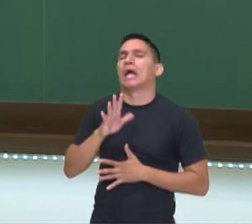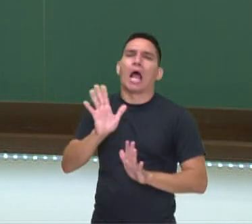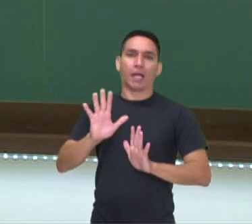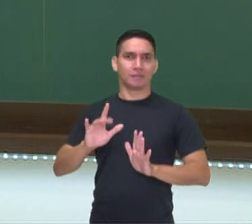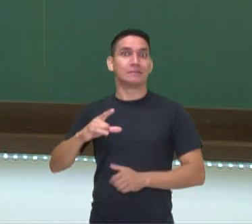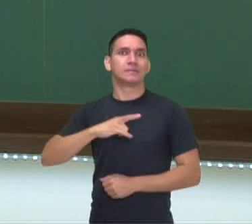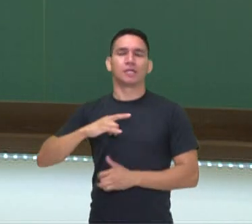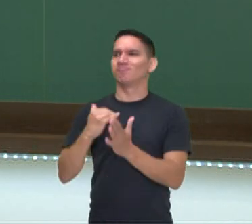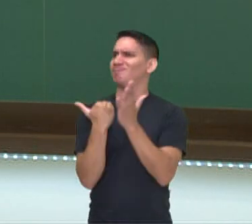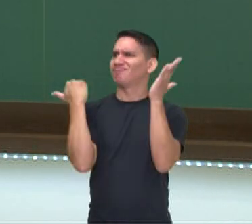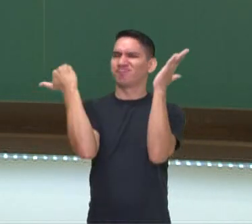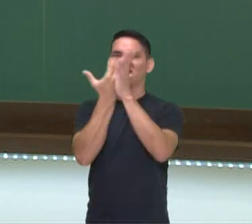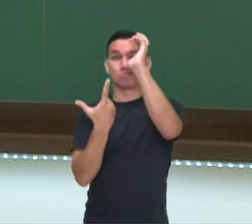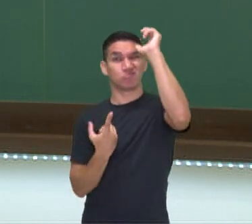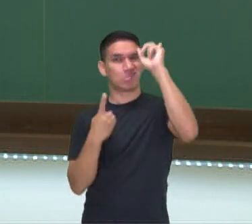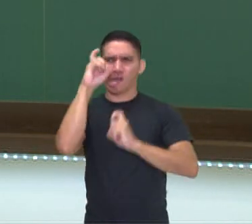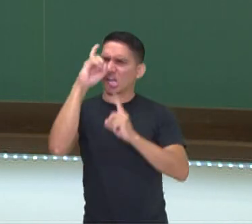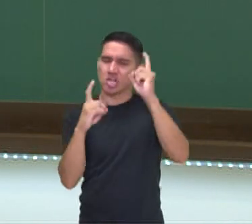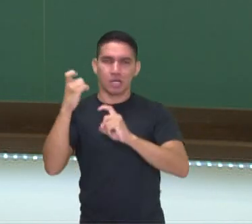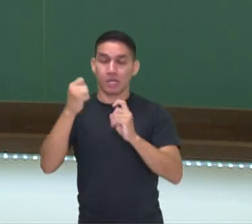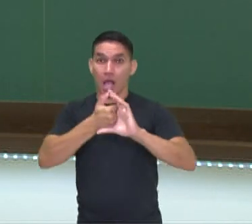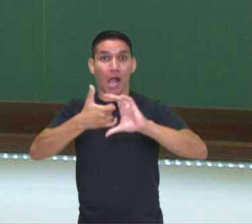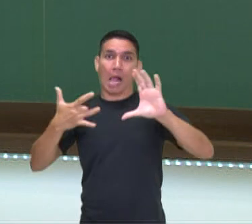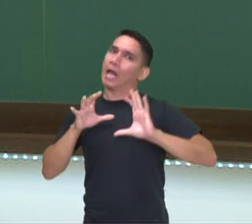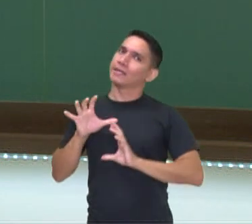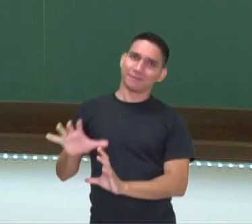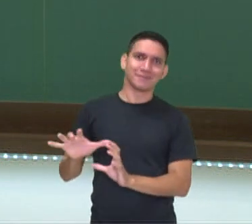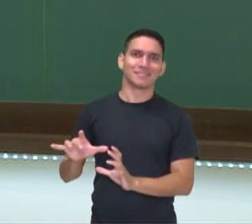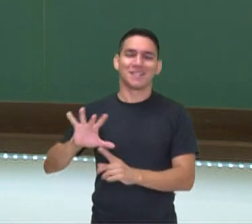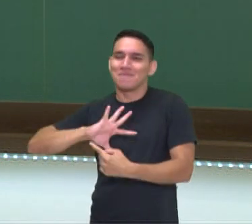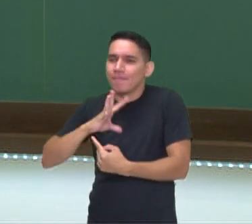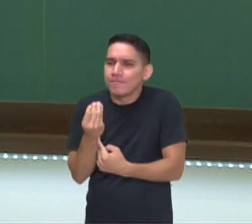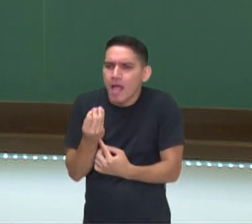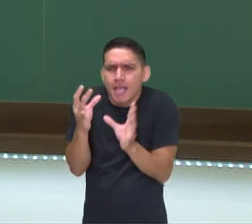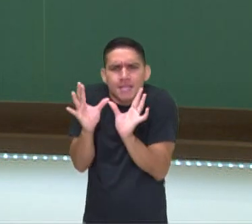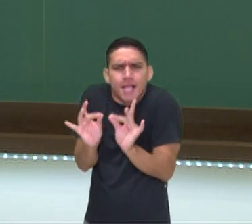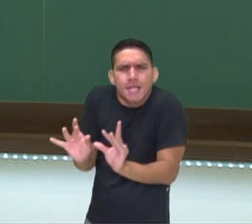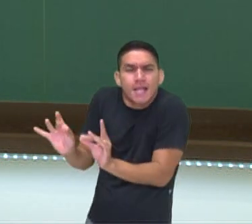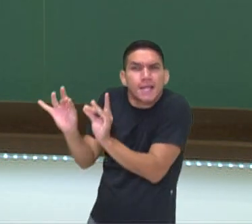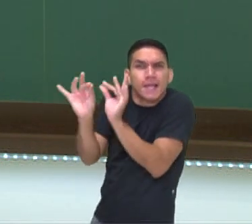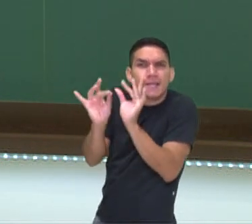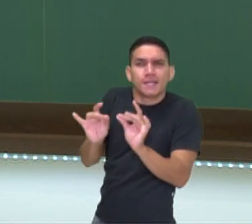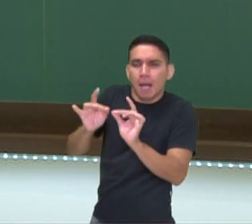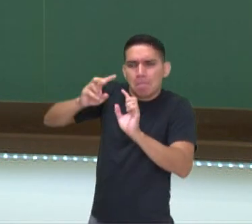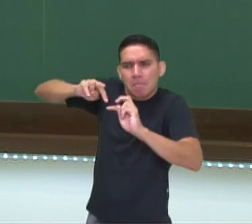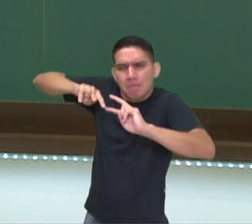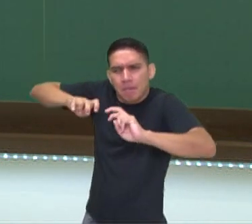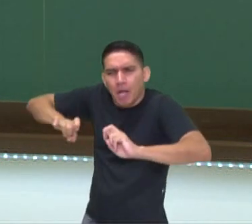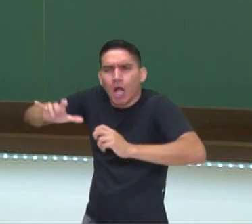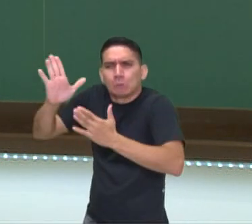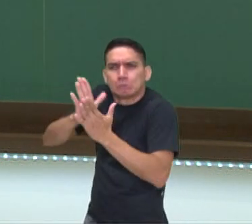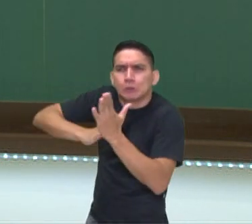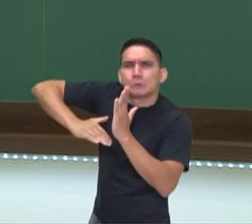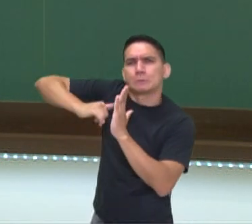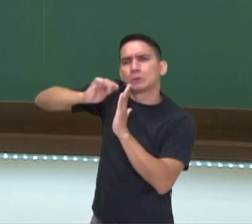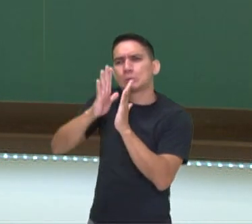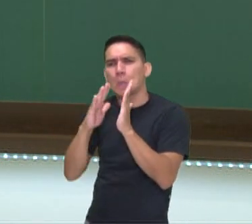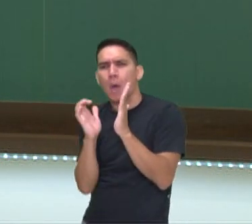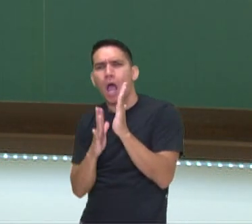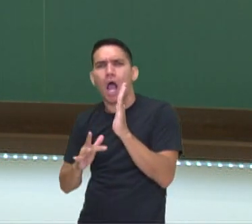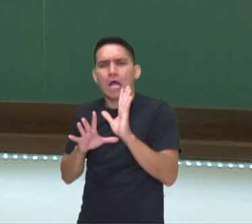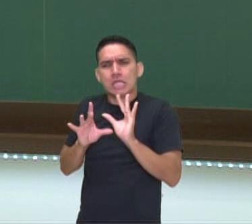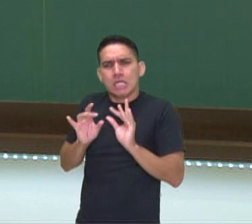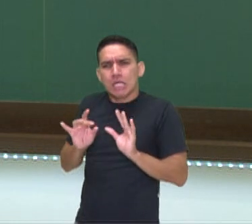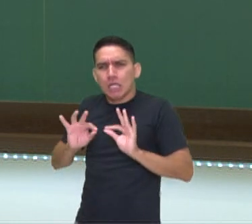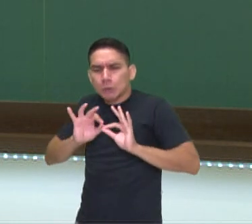Você vai ver muitas, a principal característica das obras é isso. Perfeição na pincelada, simplificação ao máximo na pincelada,